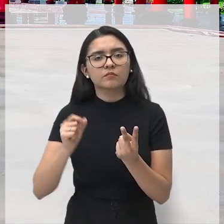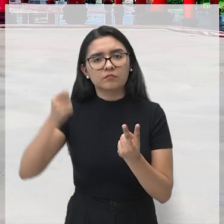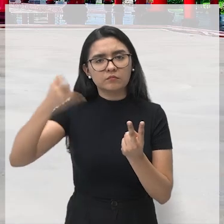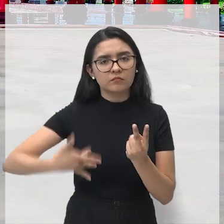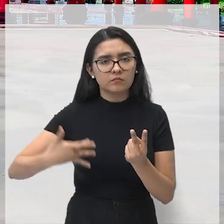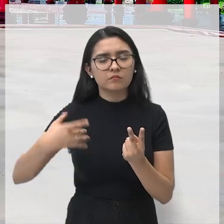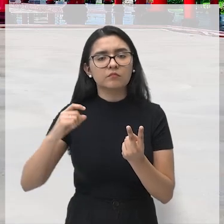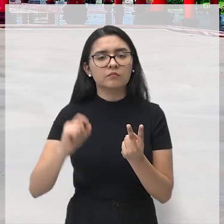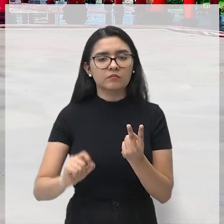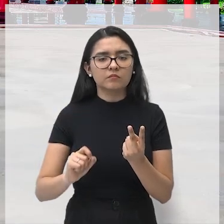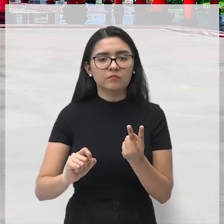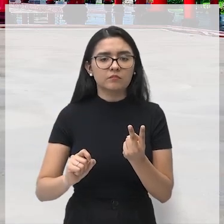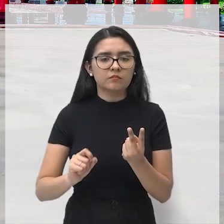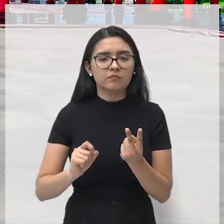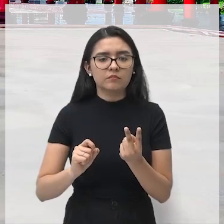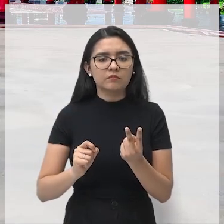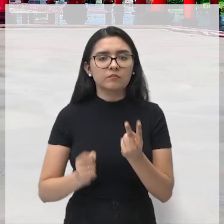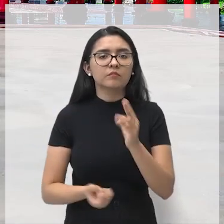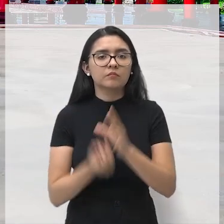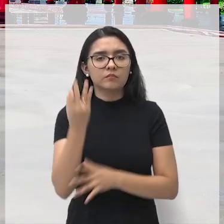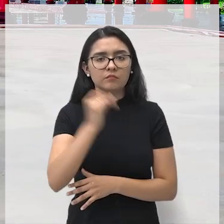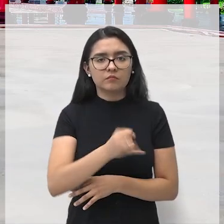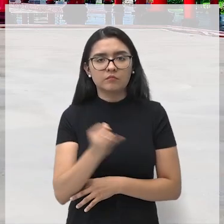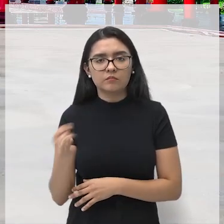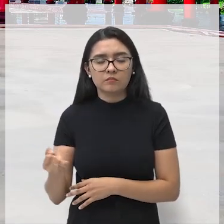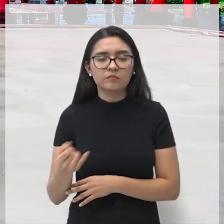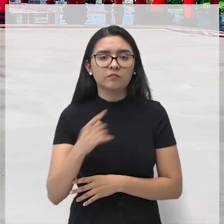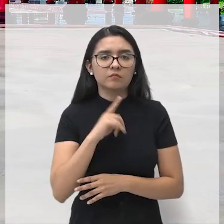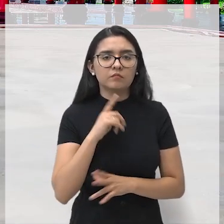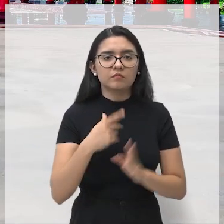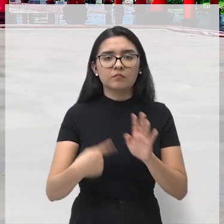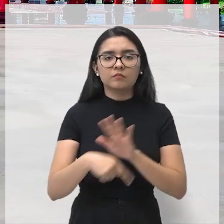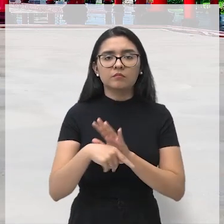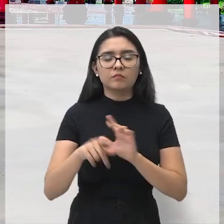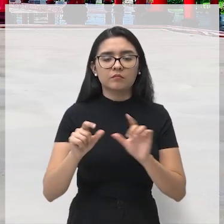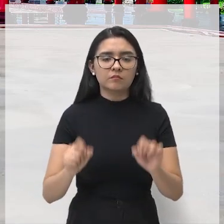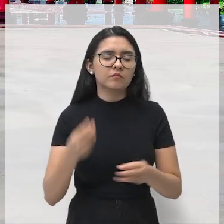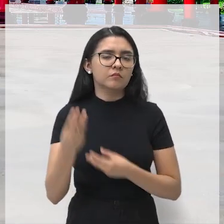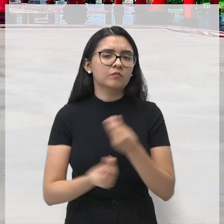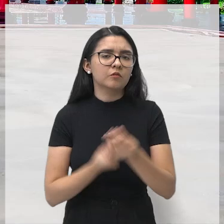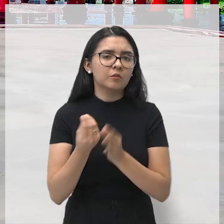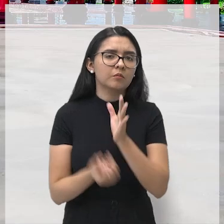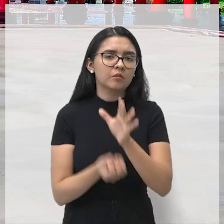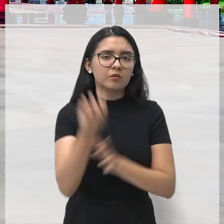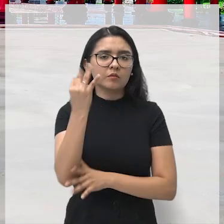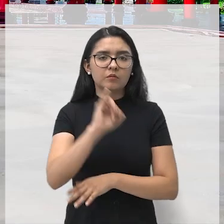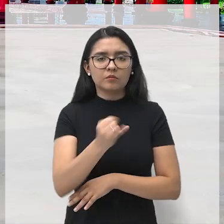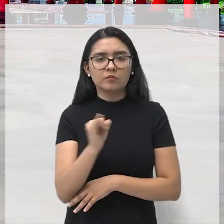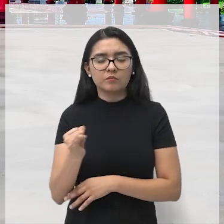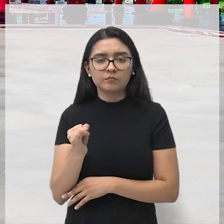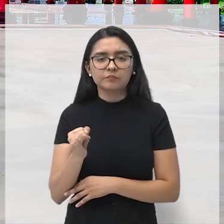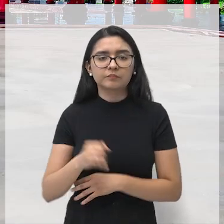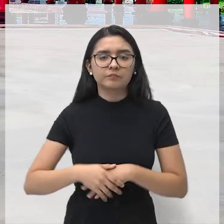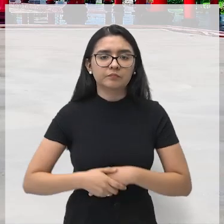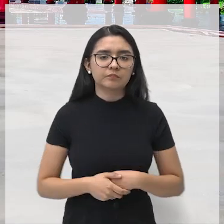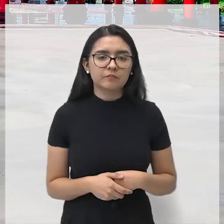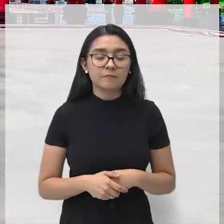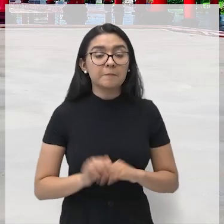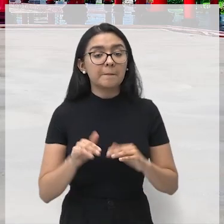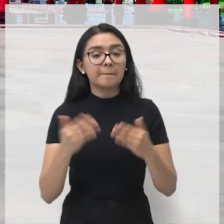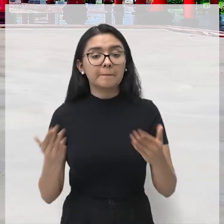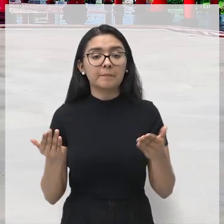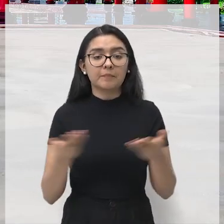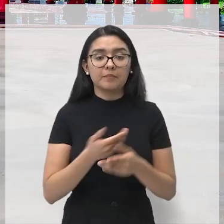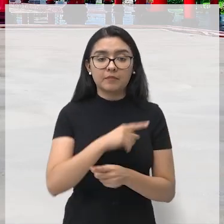aí, né, duas formas dessa história que aparece na literatura de como que o jiu-jitsu surgiu. A gente